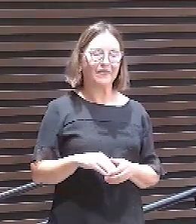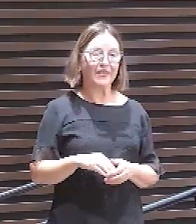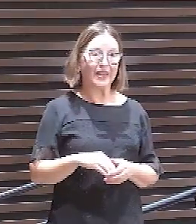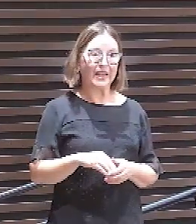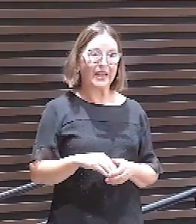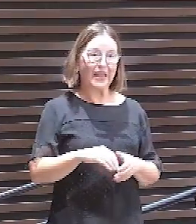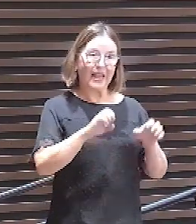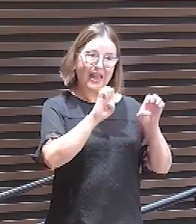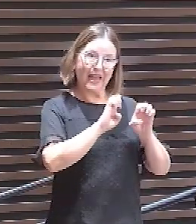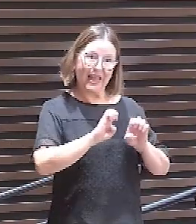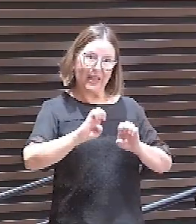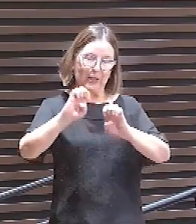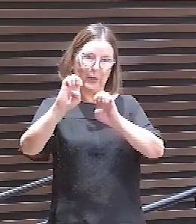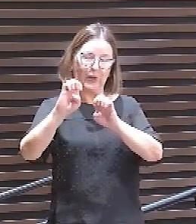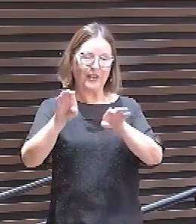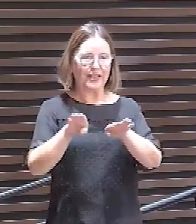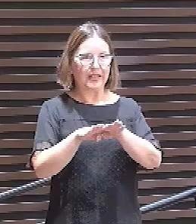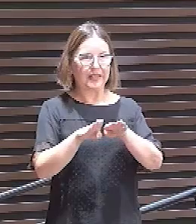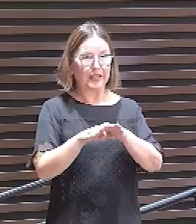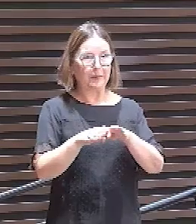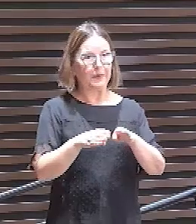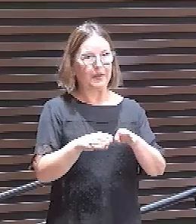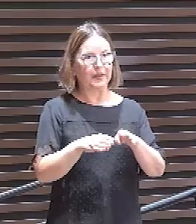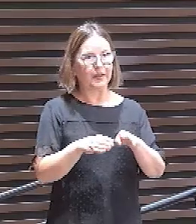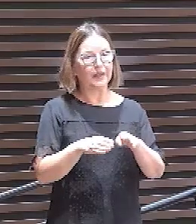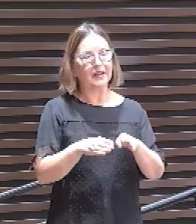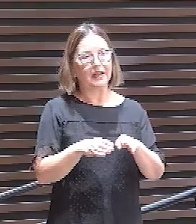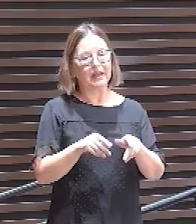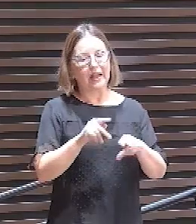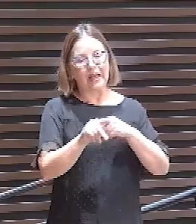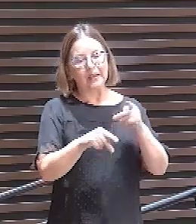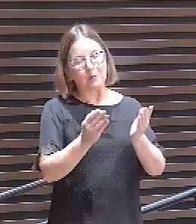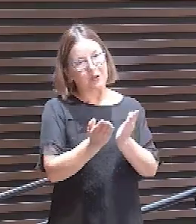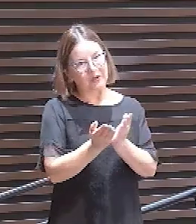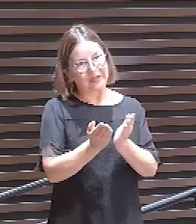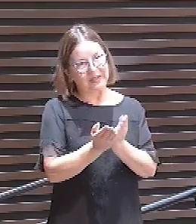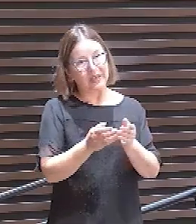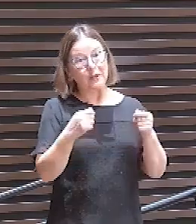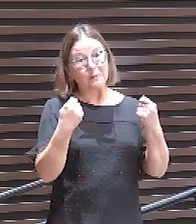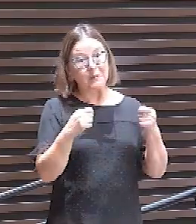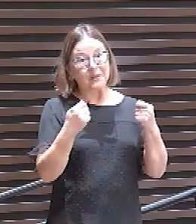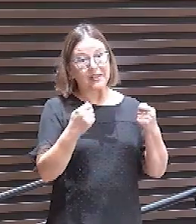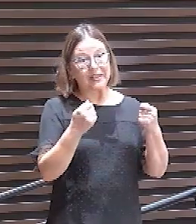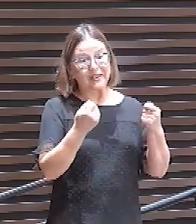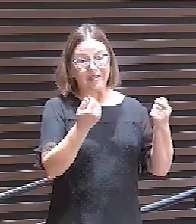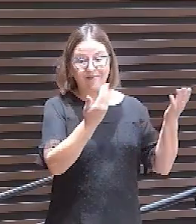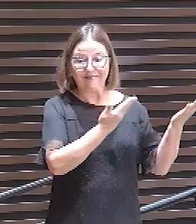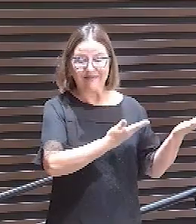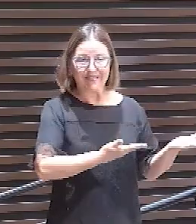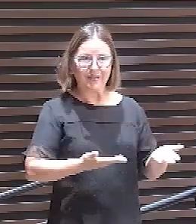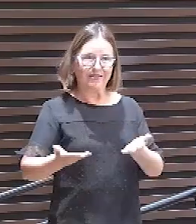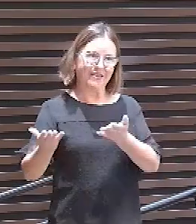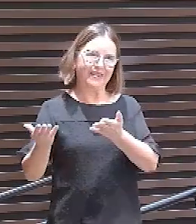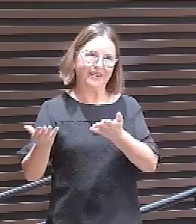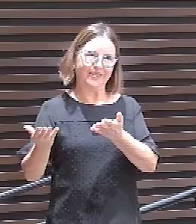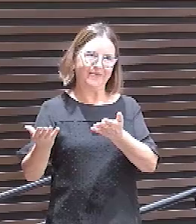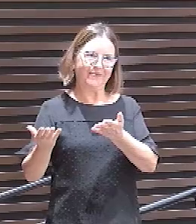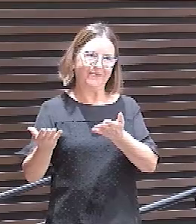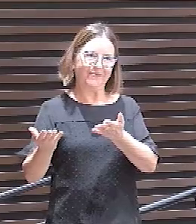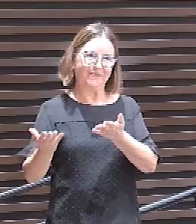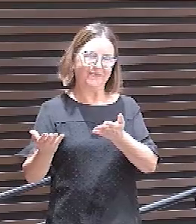Enoque quanto os crentes precisam ser transportados de modo